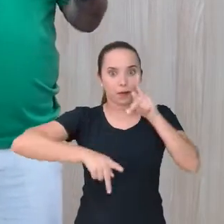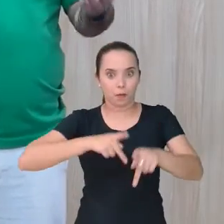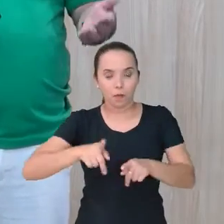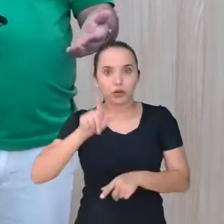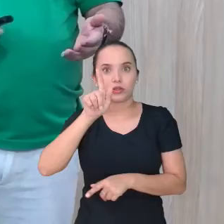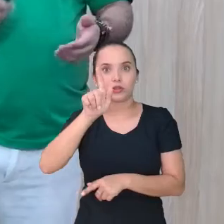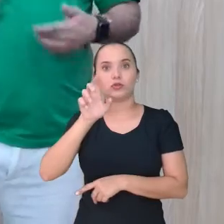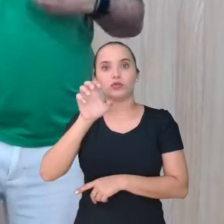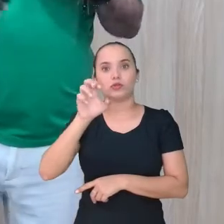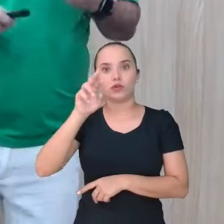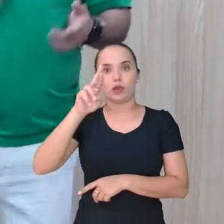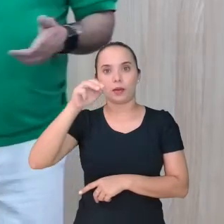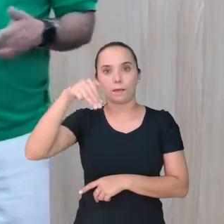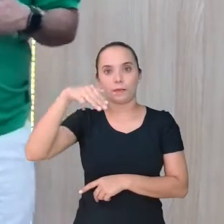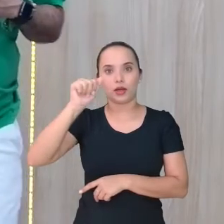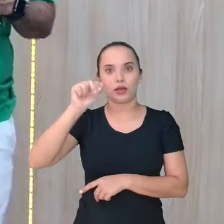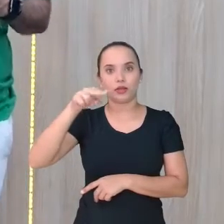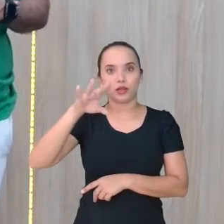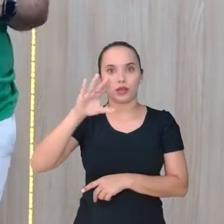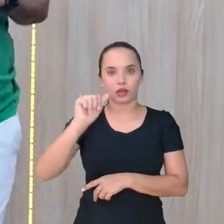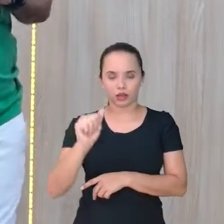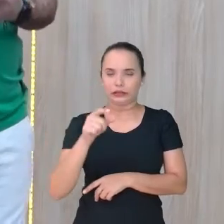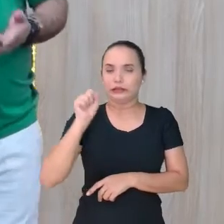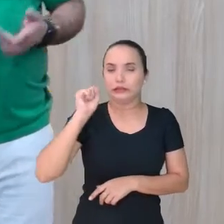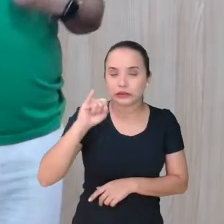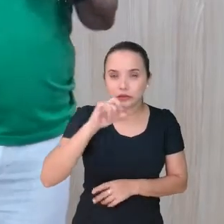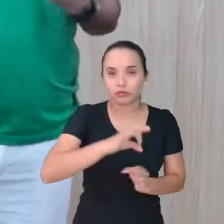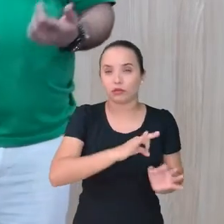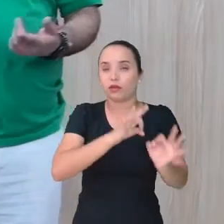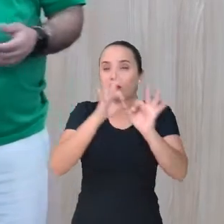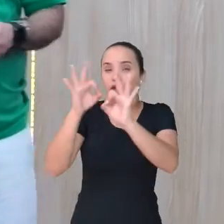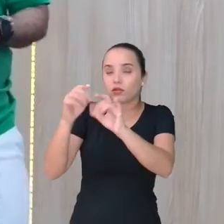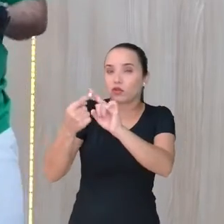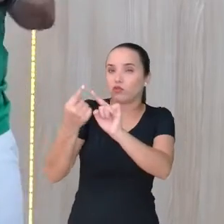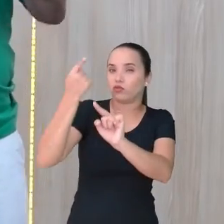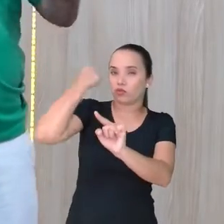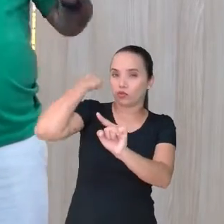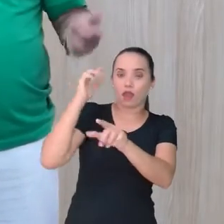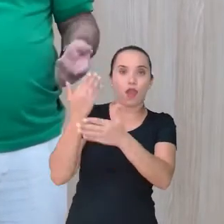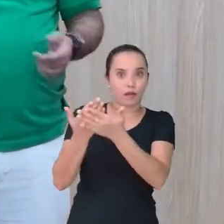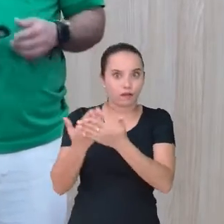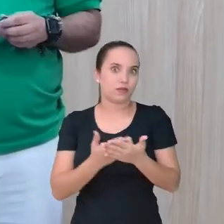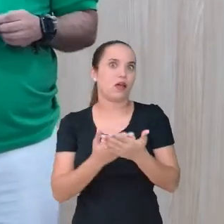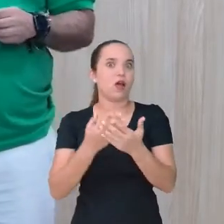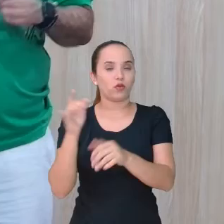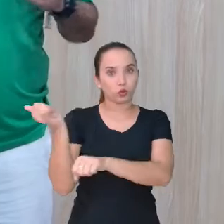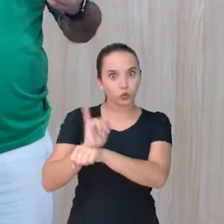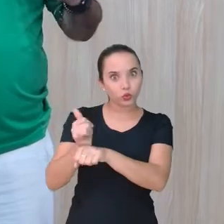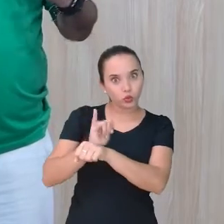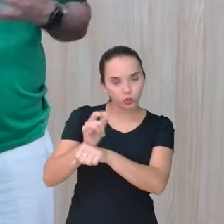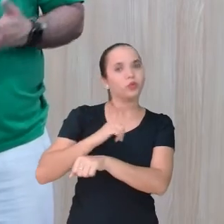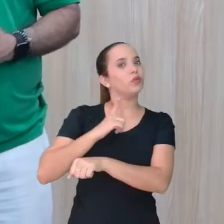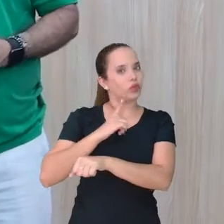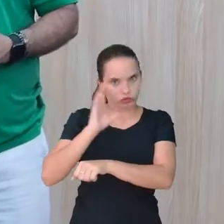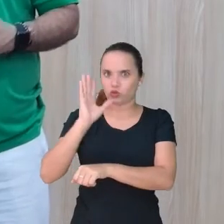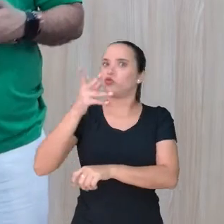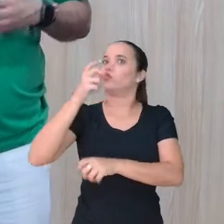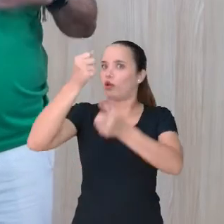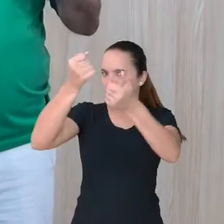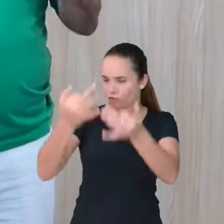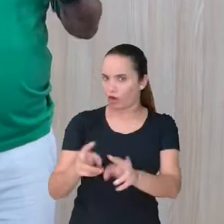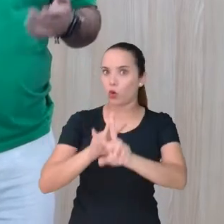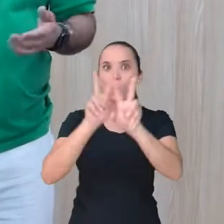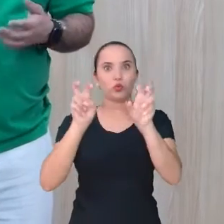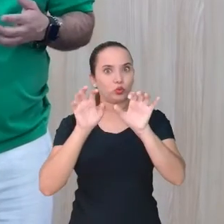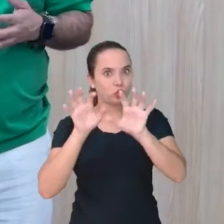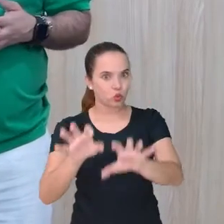vocês voltarem nas aulas depois lá no canal do YouTube, vocês vão ver que nós falamos, né, sobre os reinos germânicos. Então